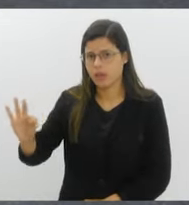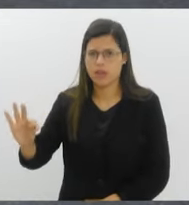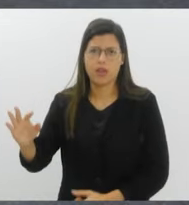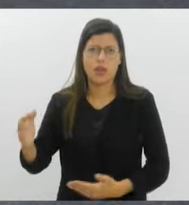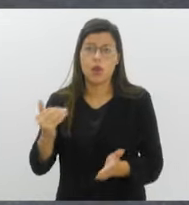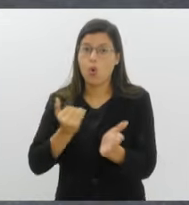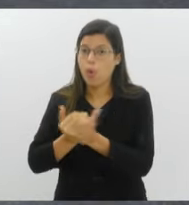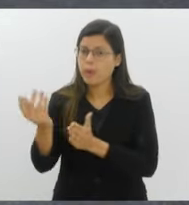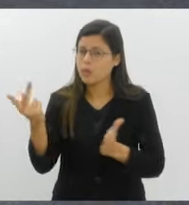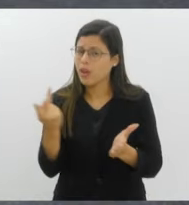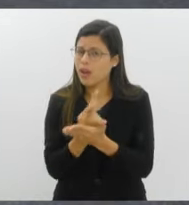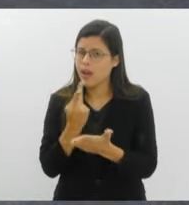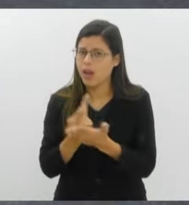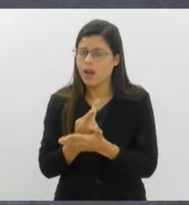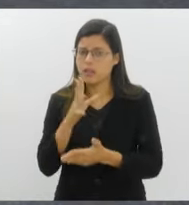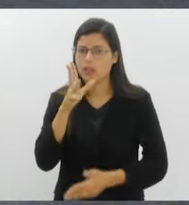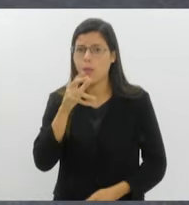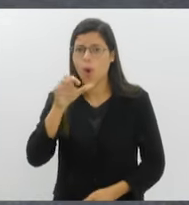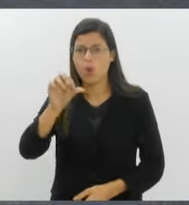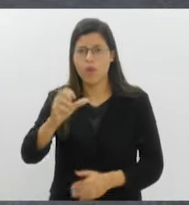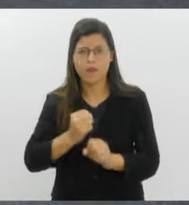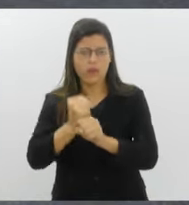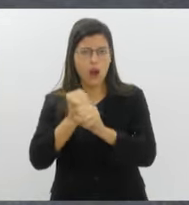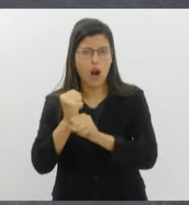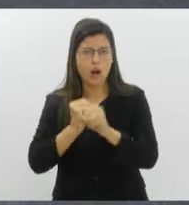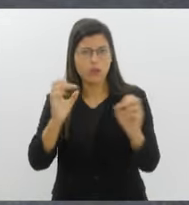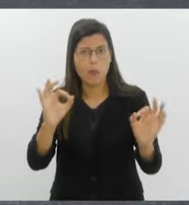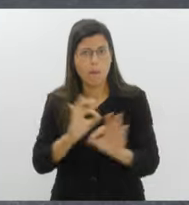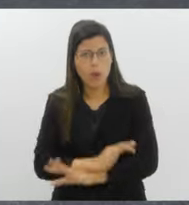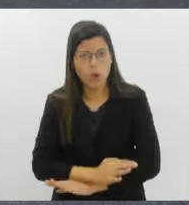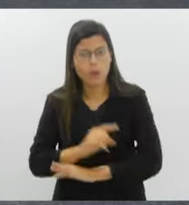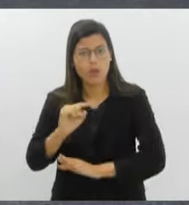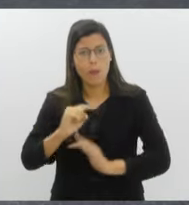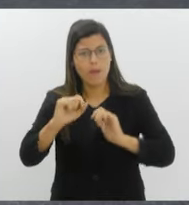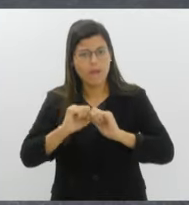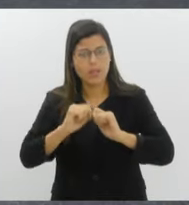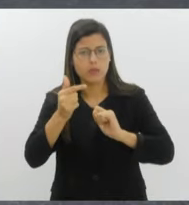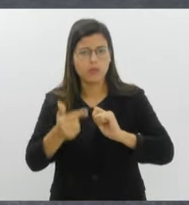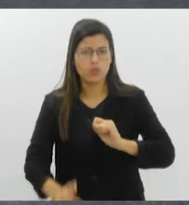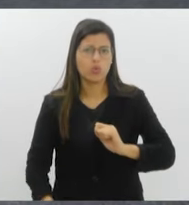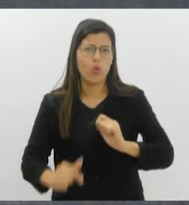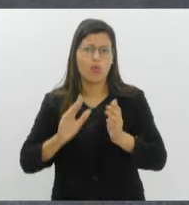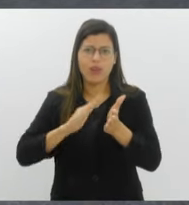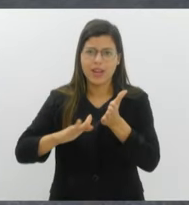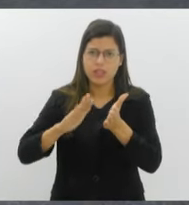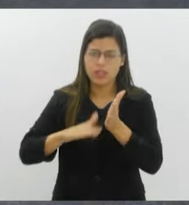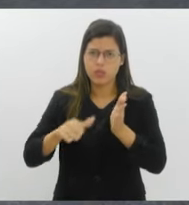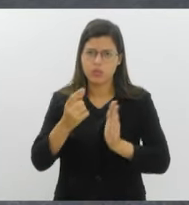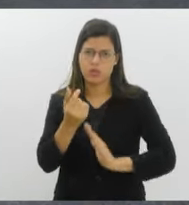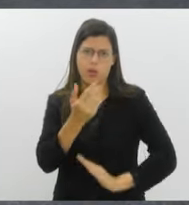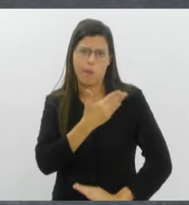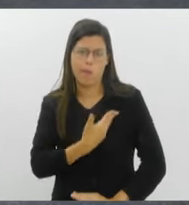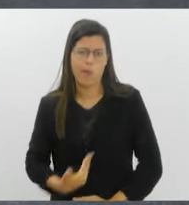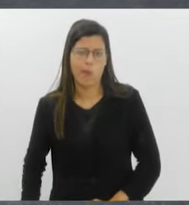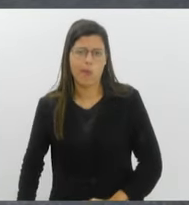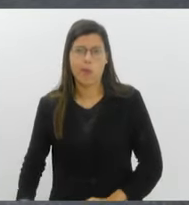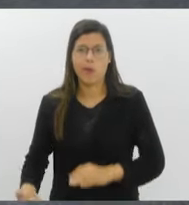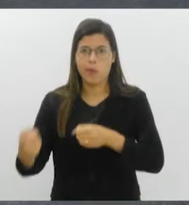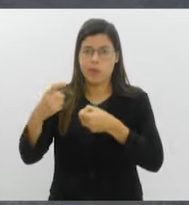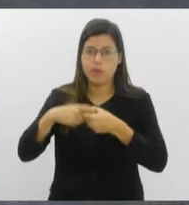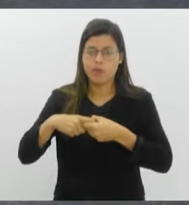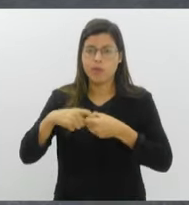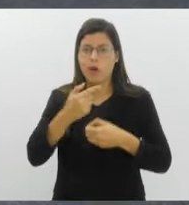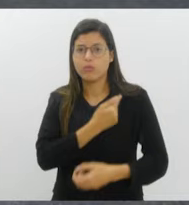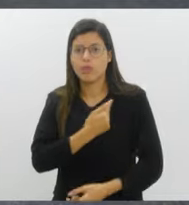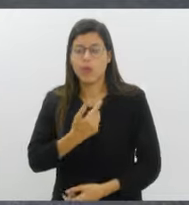trilhos, demorou 9 anos para ficar pronto, quando ficou pronto eles fizeram de novo, gastando de novo dinheiro público. Quando voltam ao governo, fazem